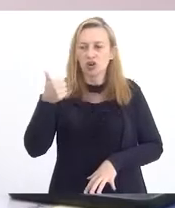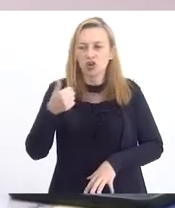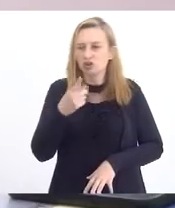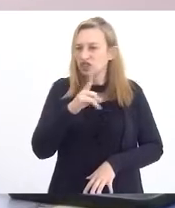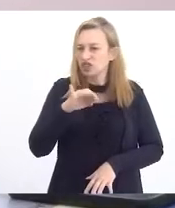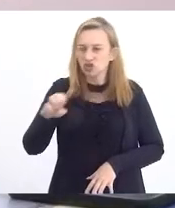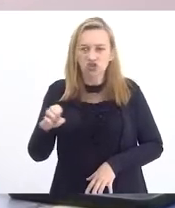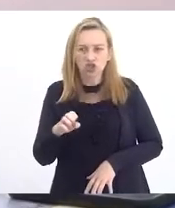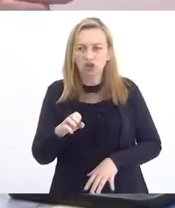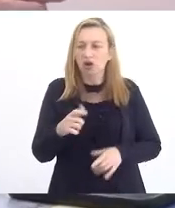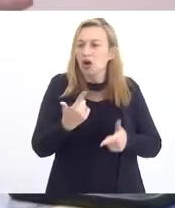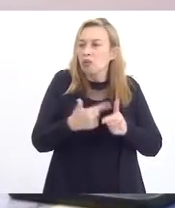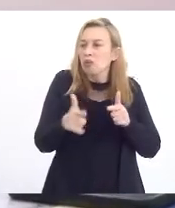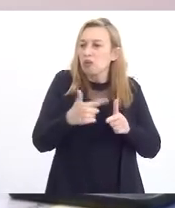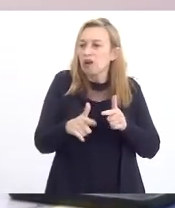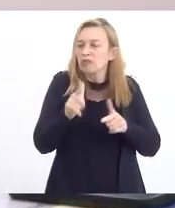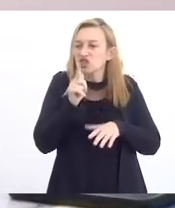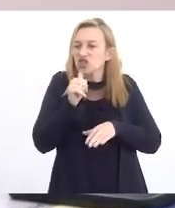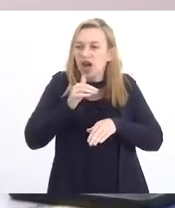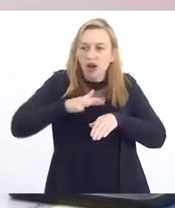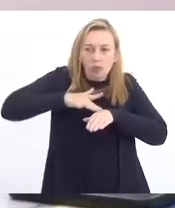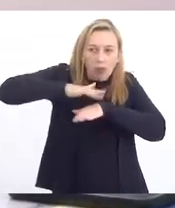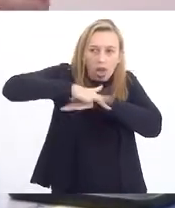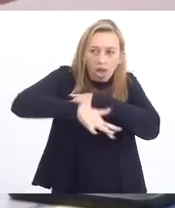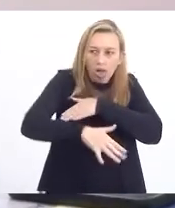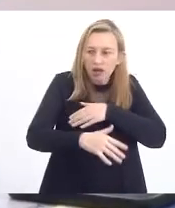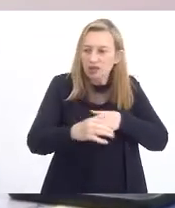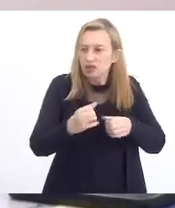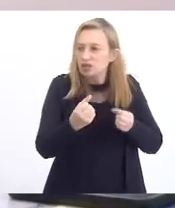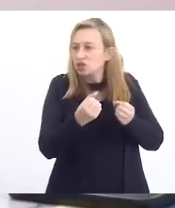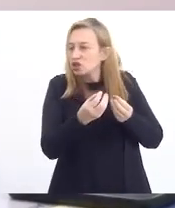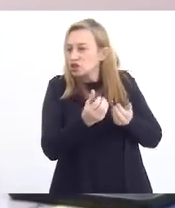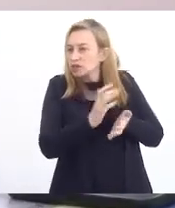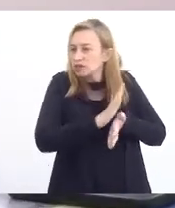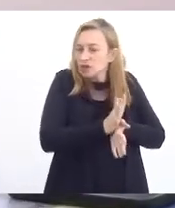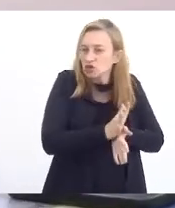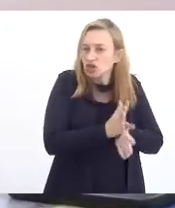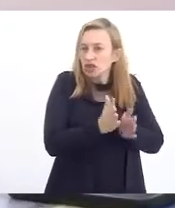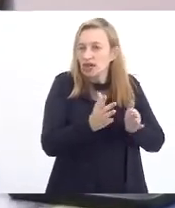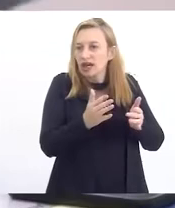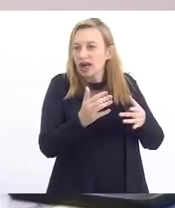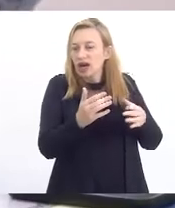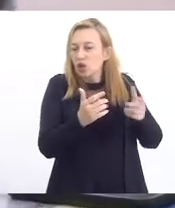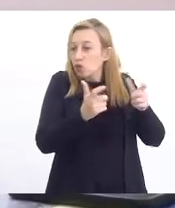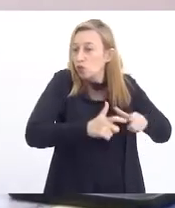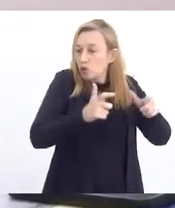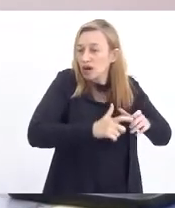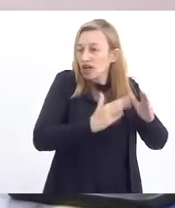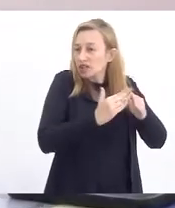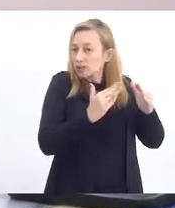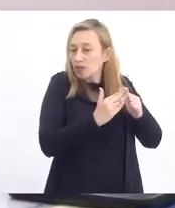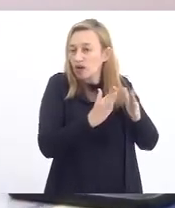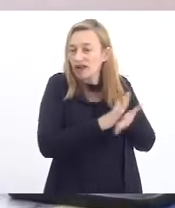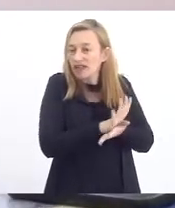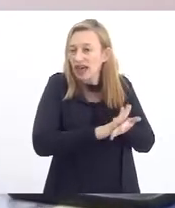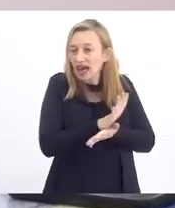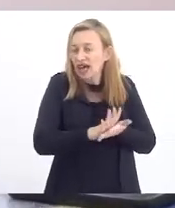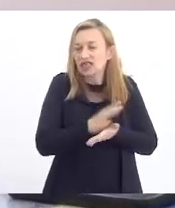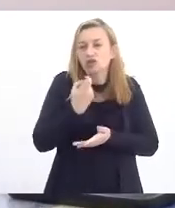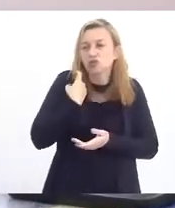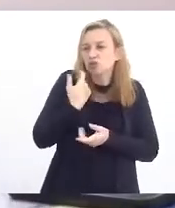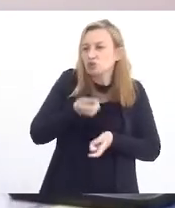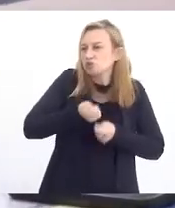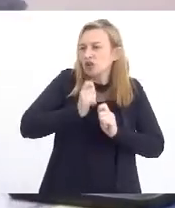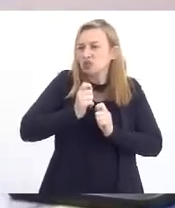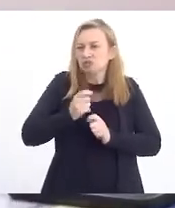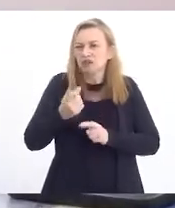ter problema de alagamento que se pensa, os biscadores vão ficar tranquilos que não vai ter problema mais da lagoa, a lagoa vai continuar entrando água do Guandu para dentro da